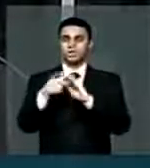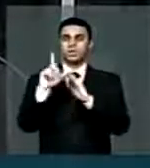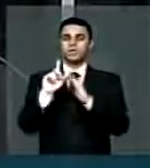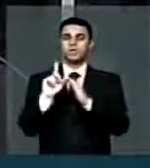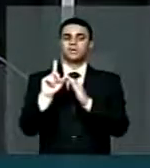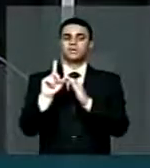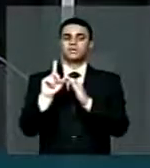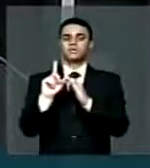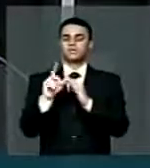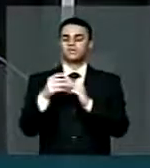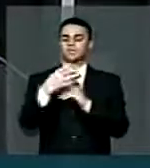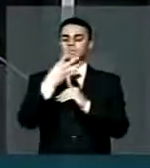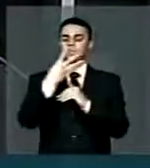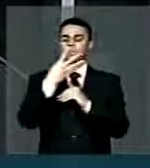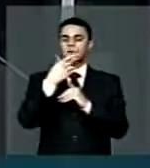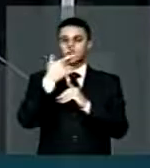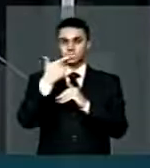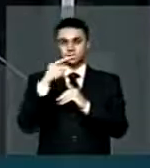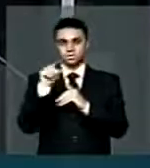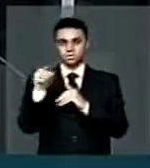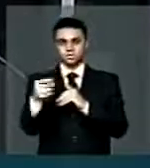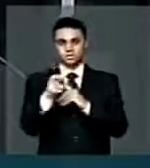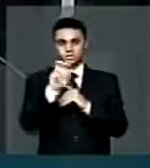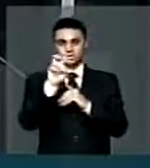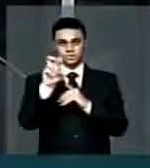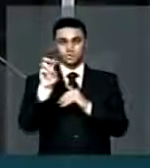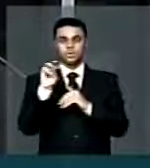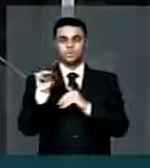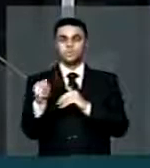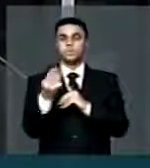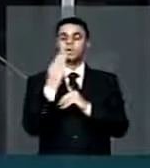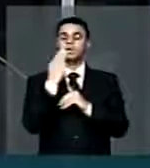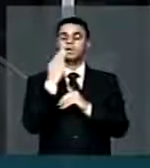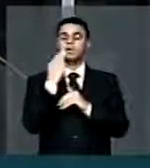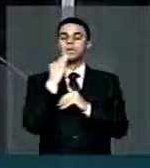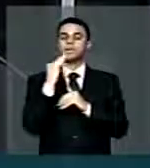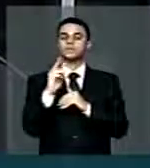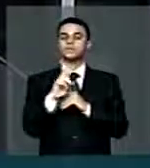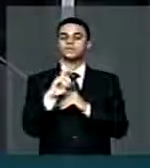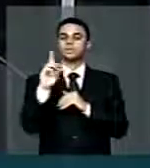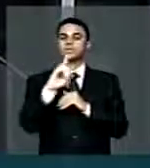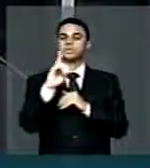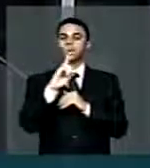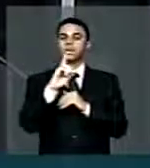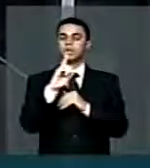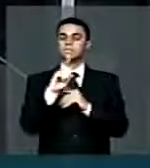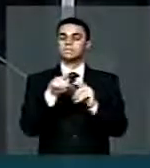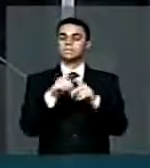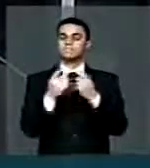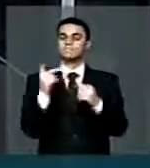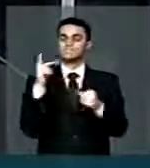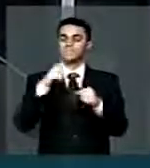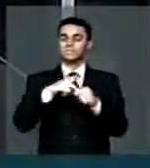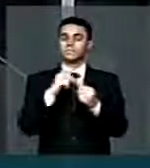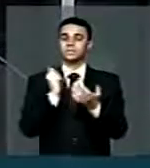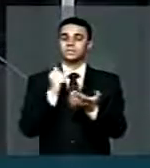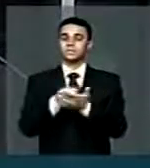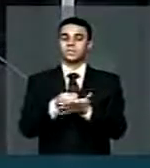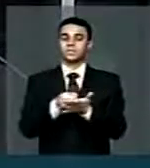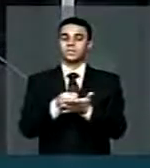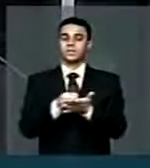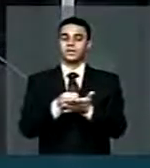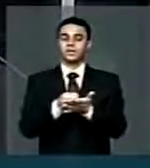anteriormente em 42,5 milhões de dólares, custou à Petrobras, finalmente, 1 bilhão